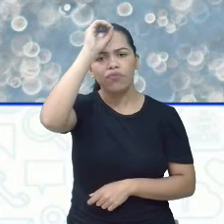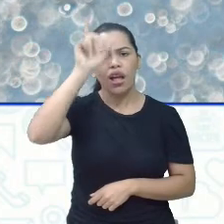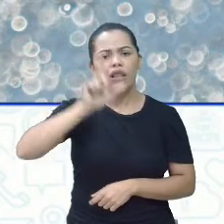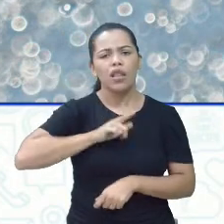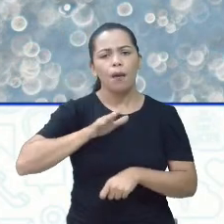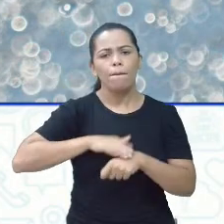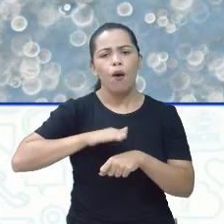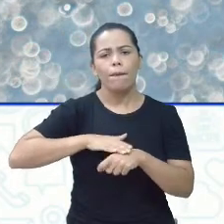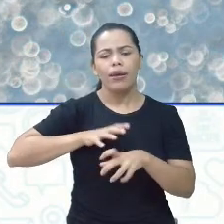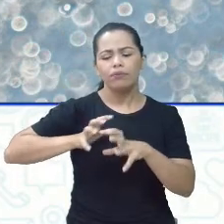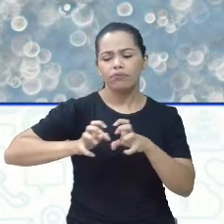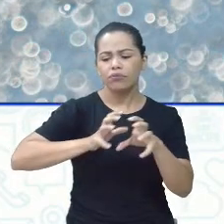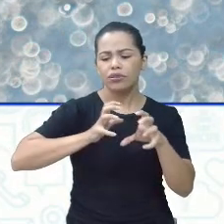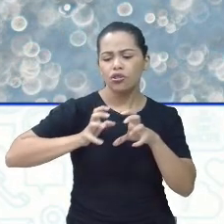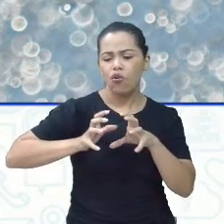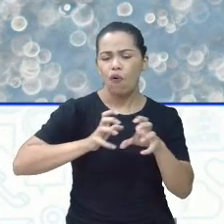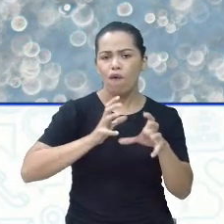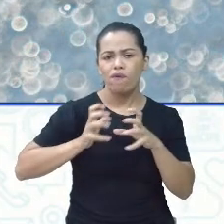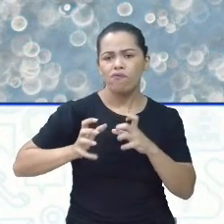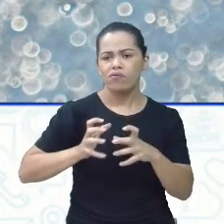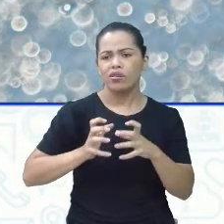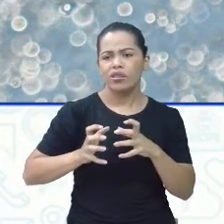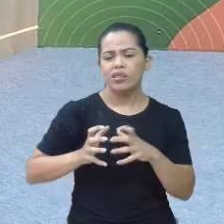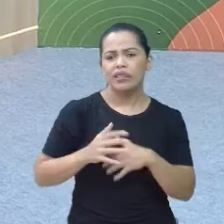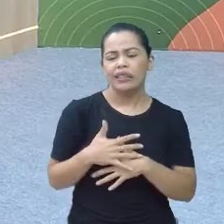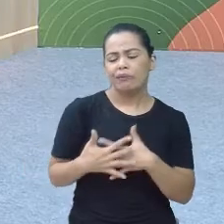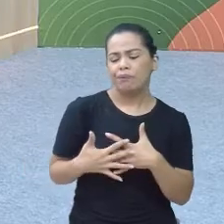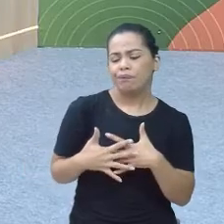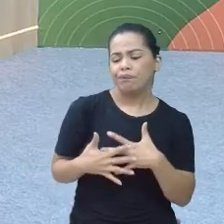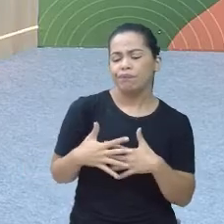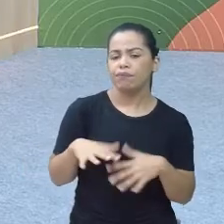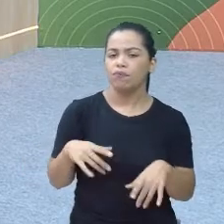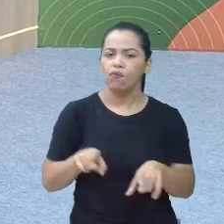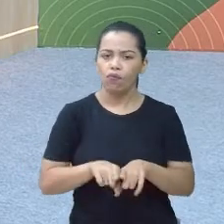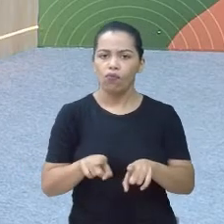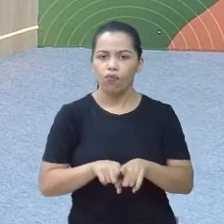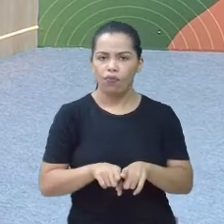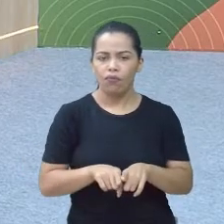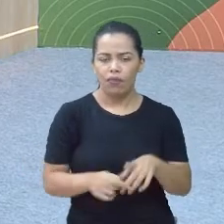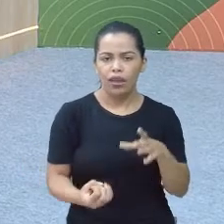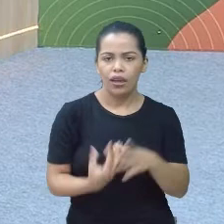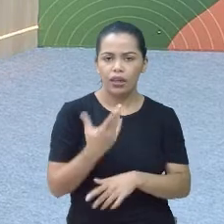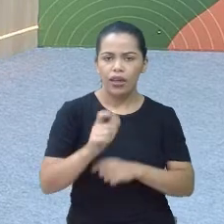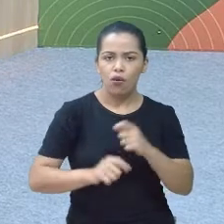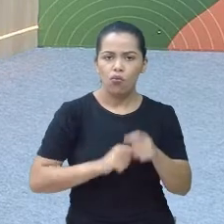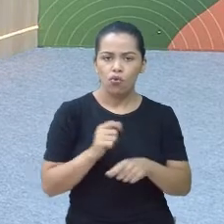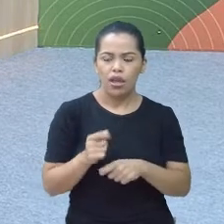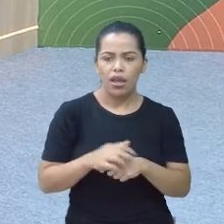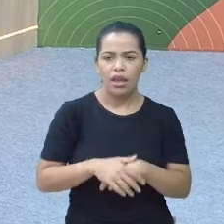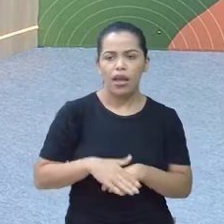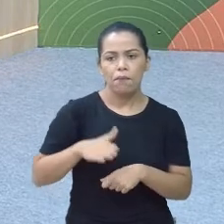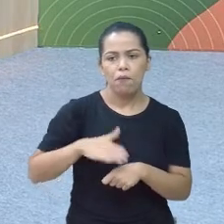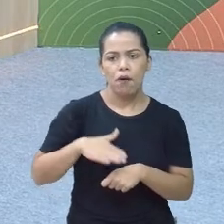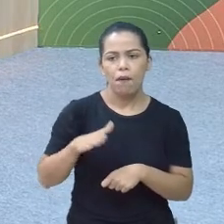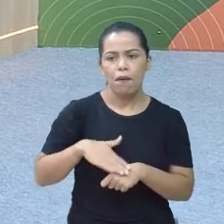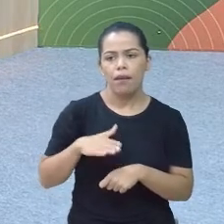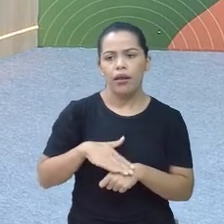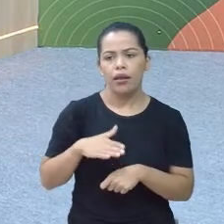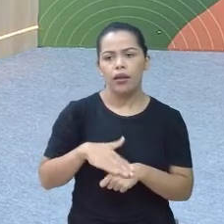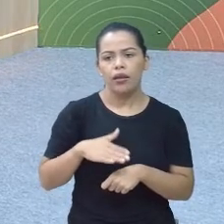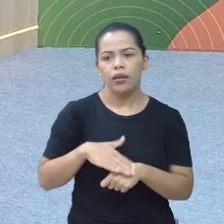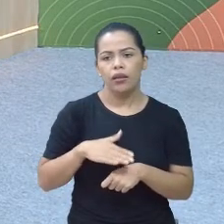de conflito, atrito, briga e cria hábitos confiáveis, né? Então, ser